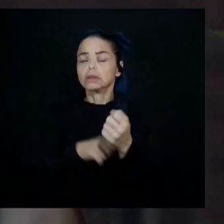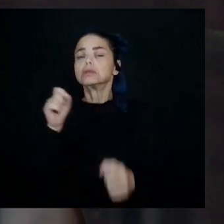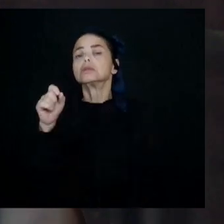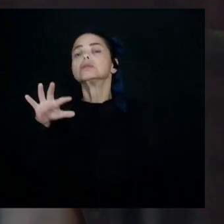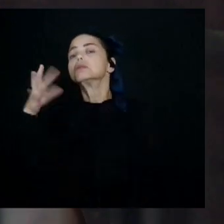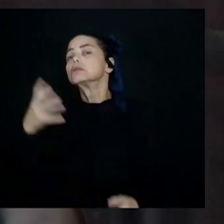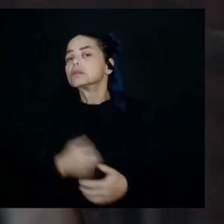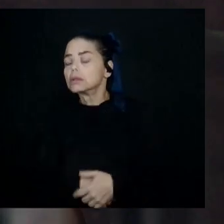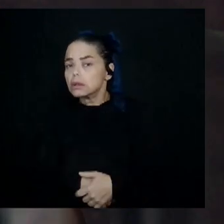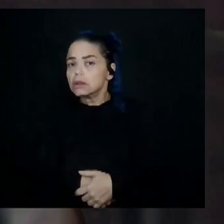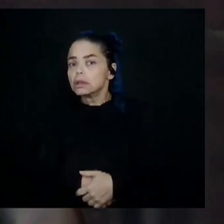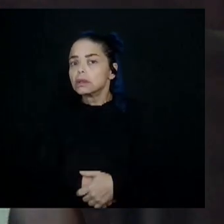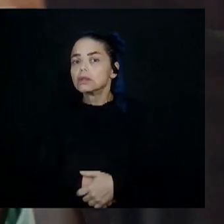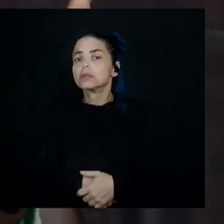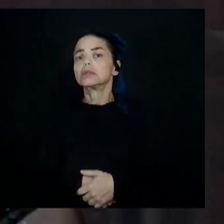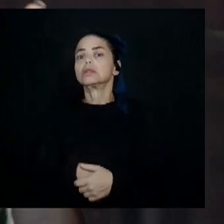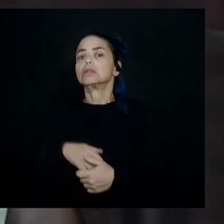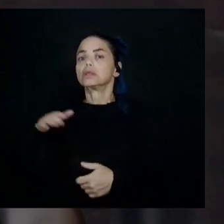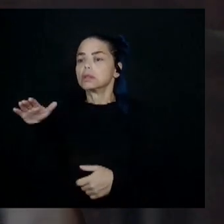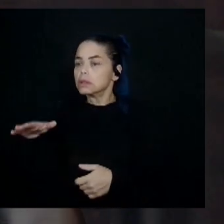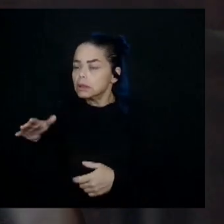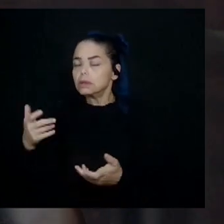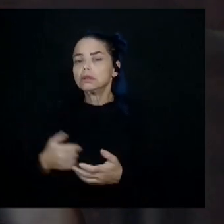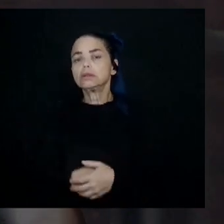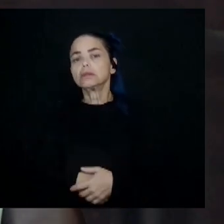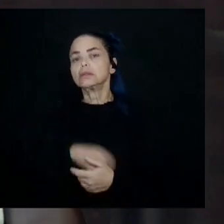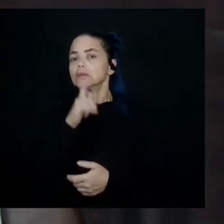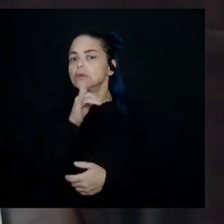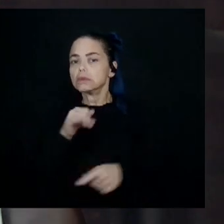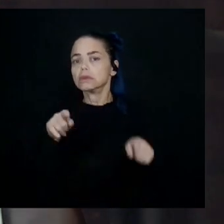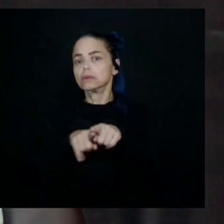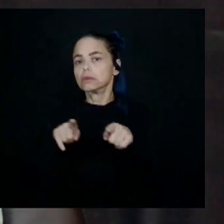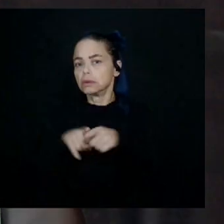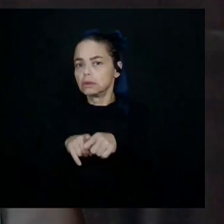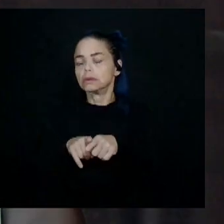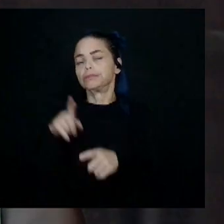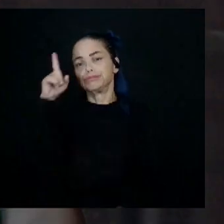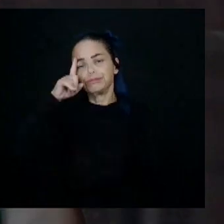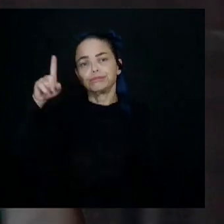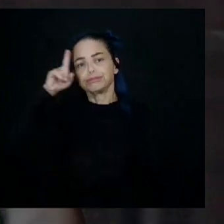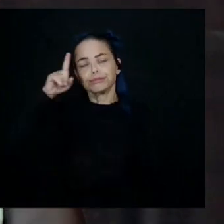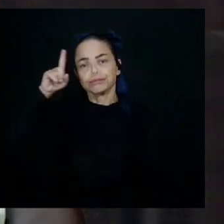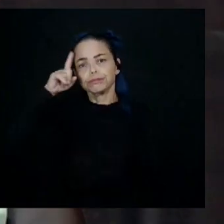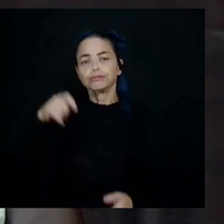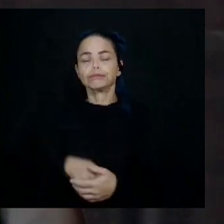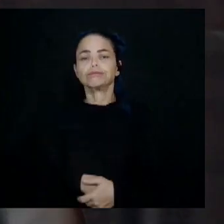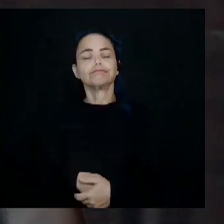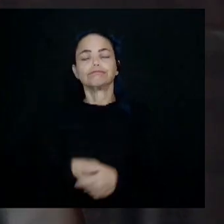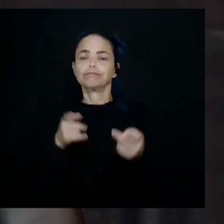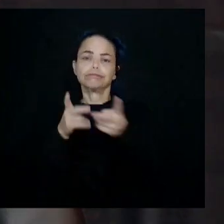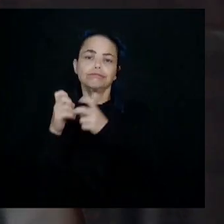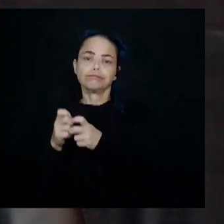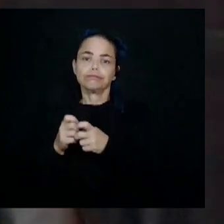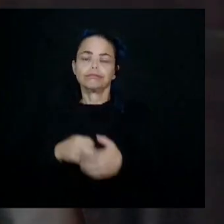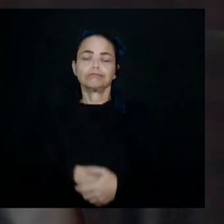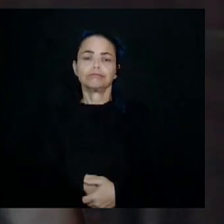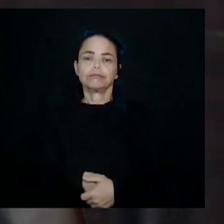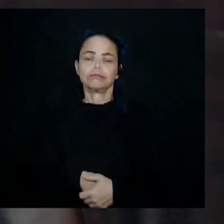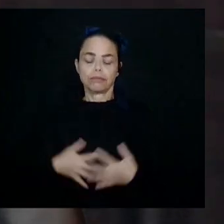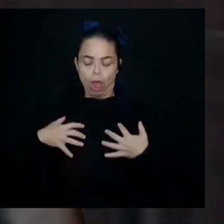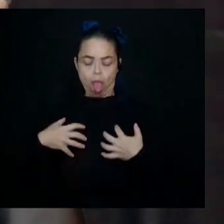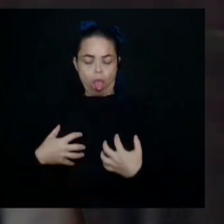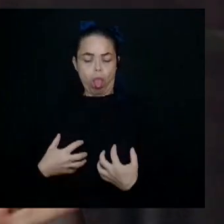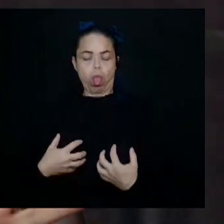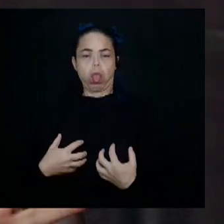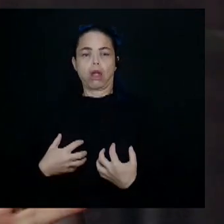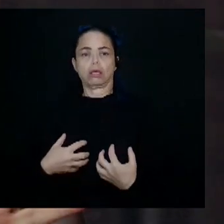essa criança? E os pais também, que estão ali todo dia, às vezes não percebe esse aumento de peito na menina, por exemplo, que está todo dia